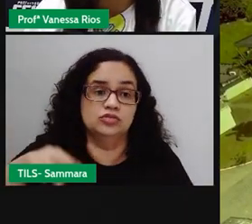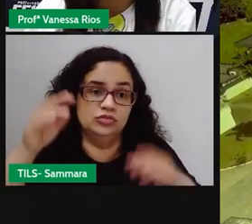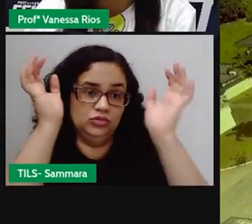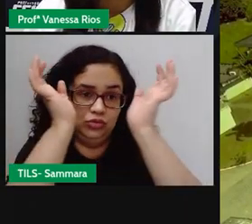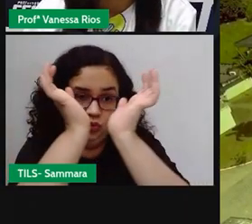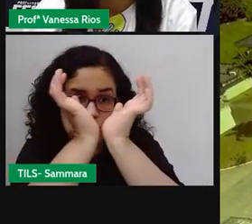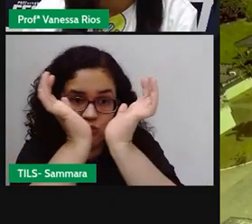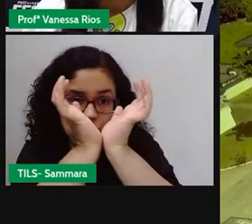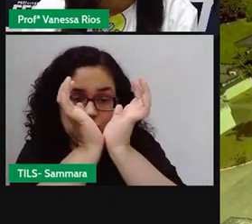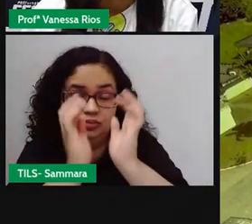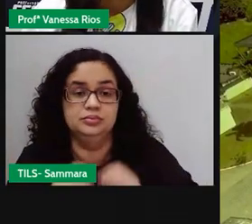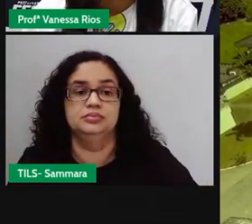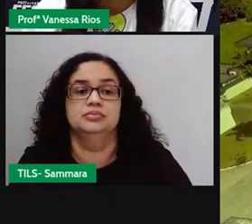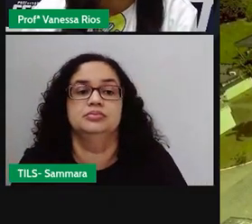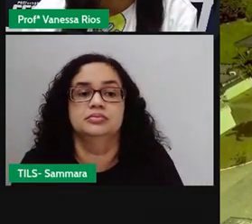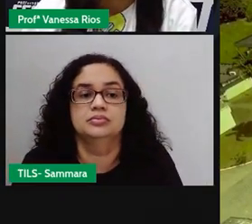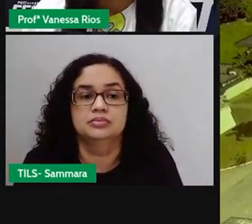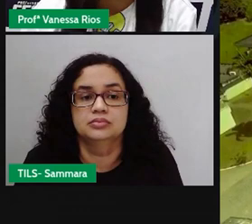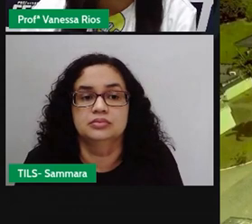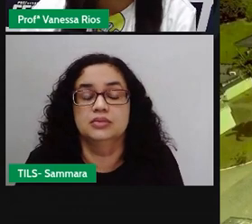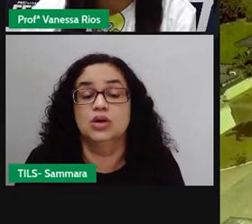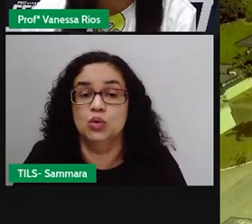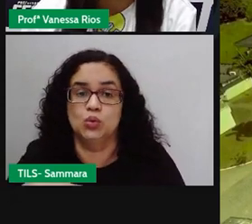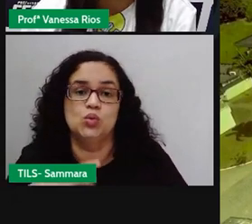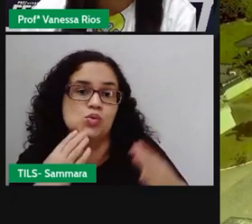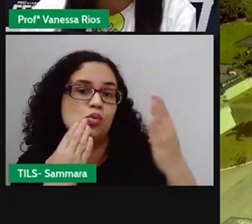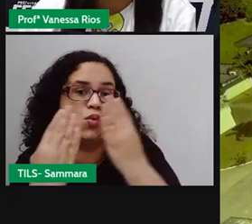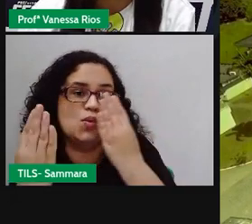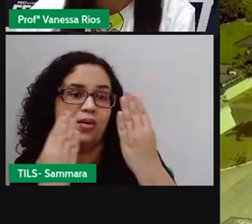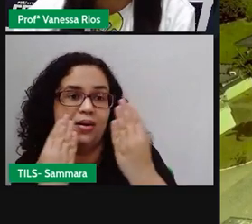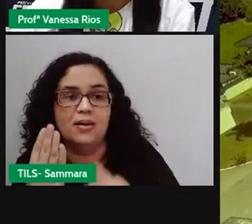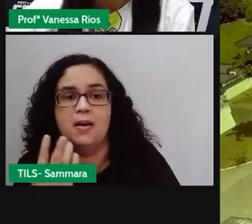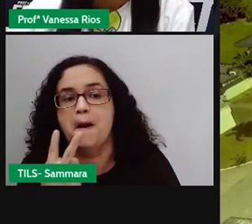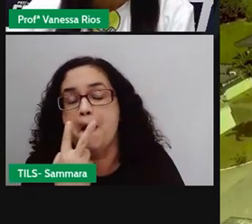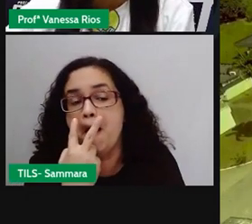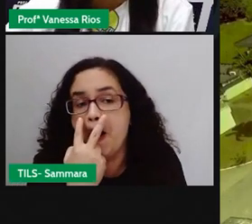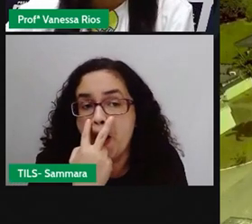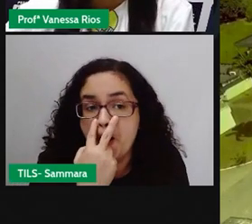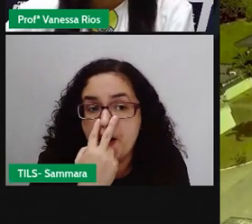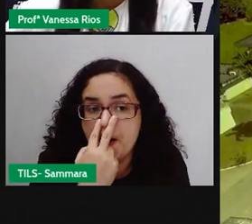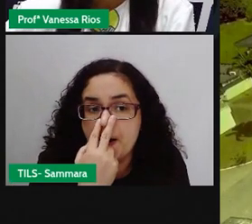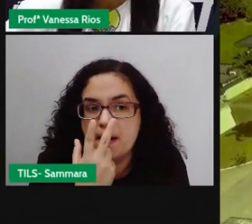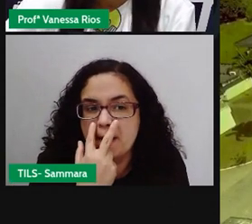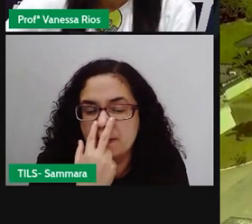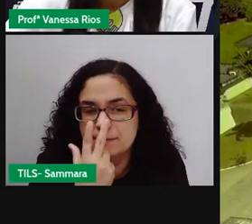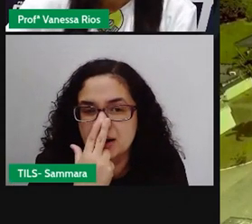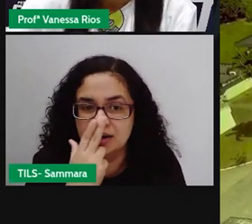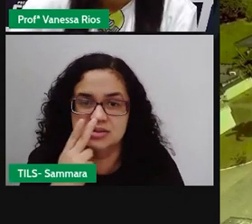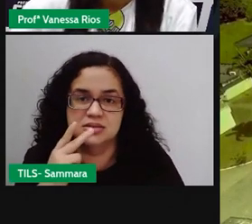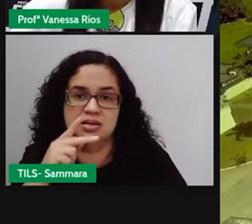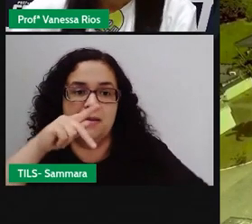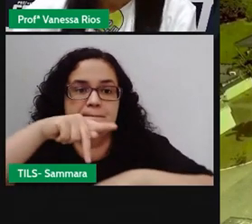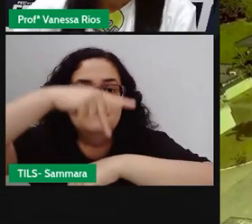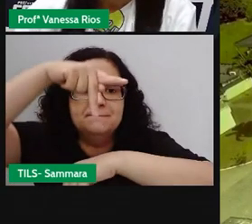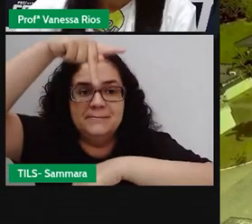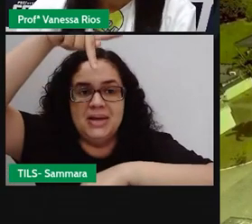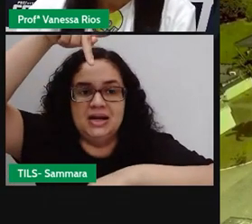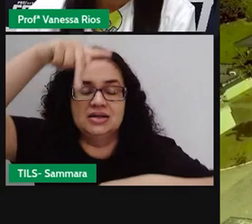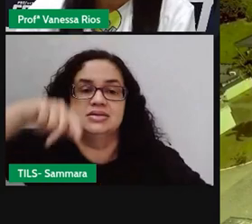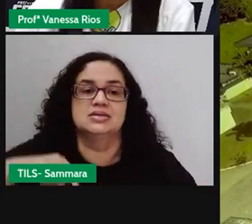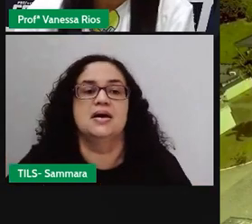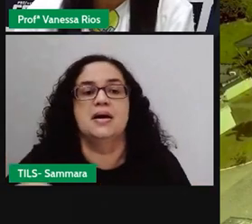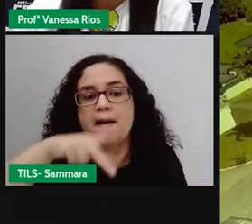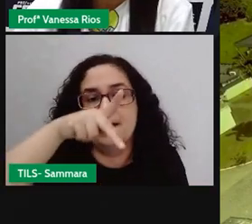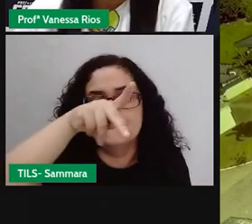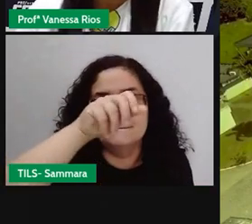do Tomba. Existem aí comparações, inclusive, com Paris, com a Torre Eiffel, né? De